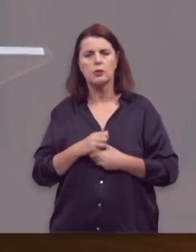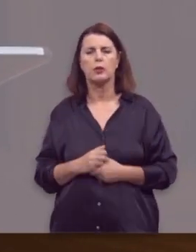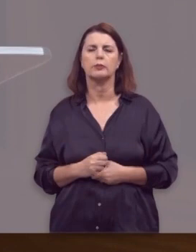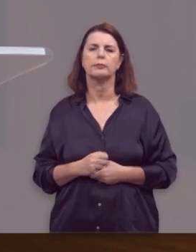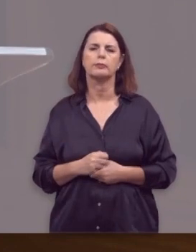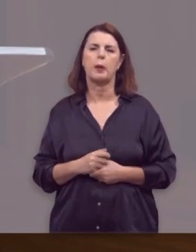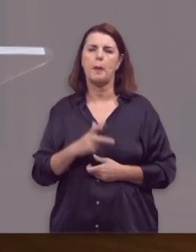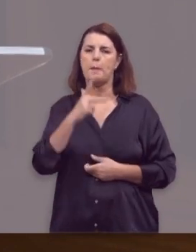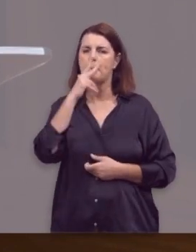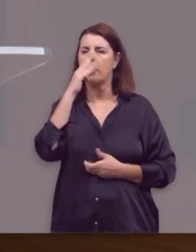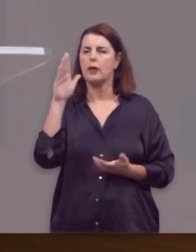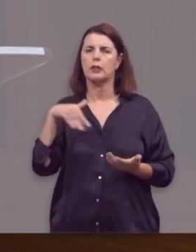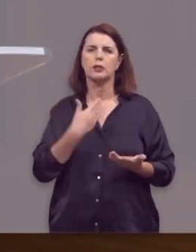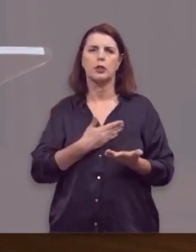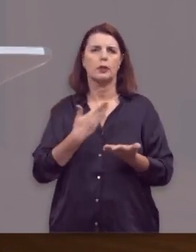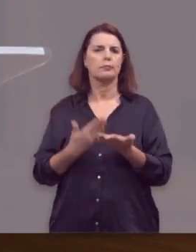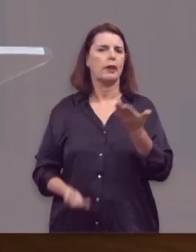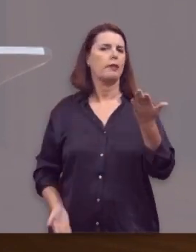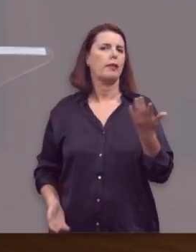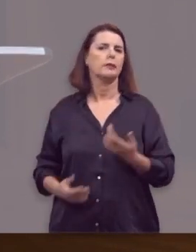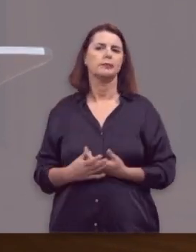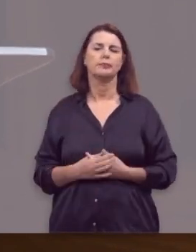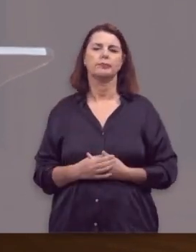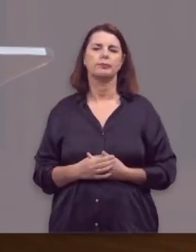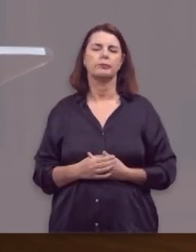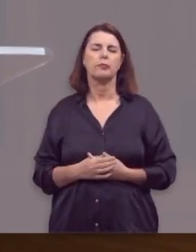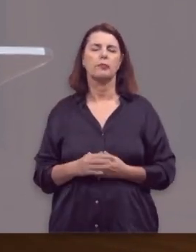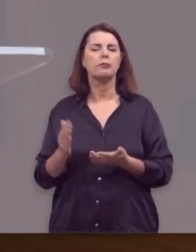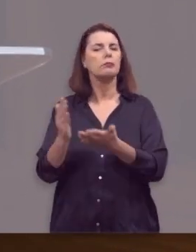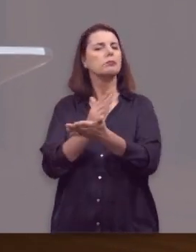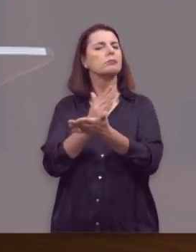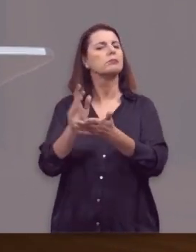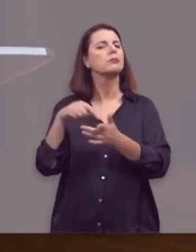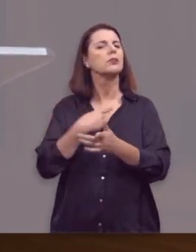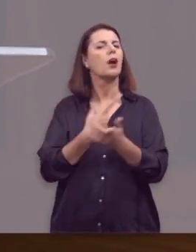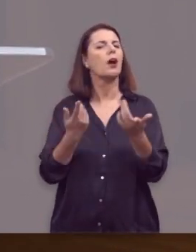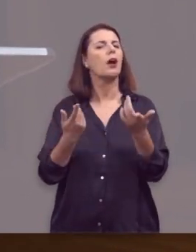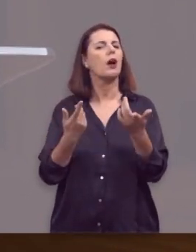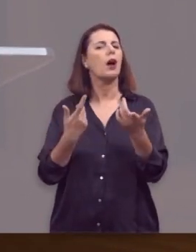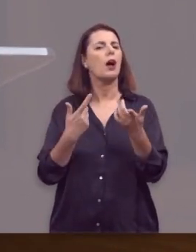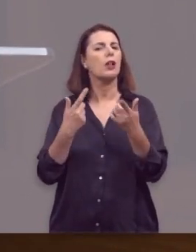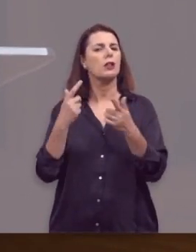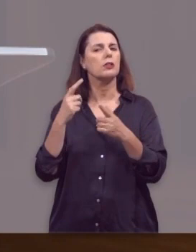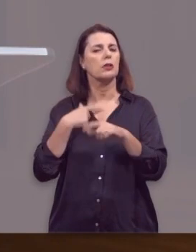à beira de um naufrágio. Quantas vezes, nas noites mais